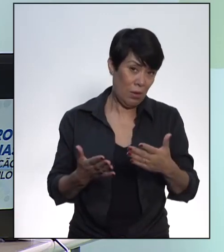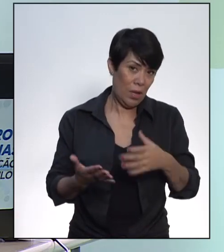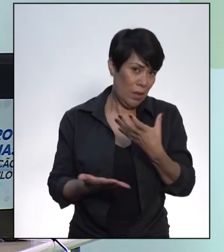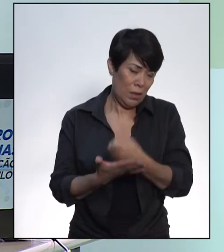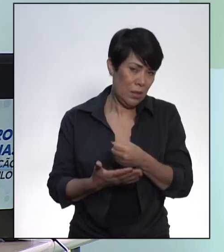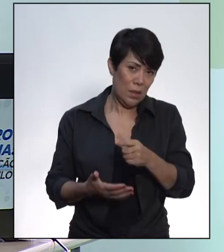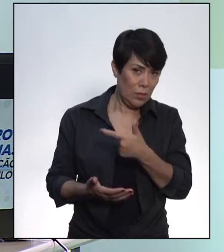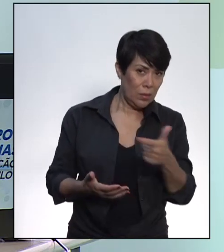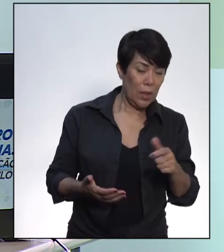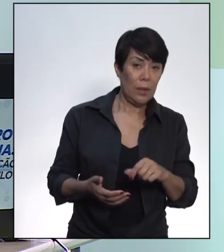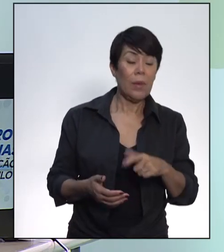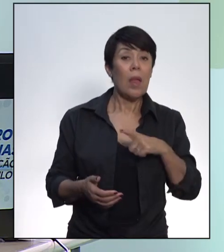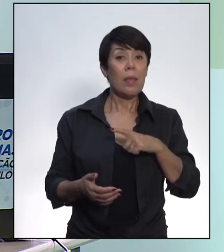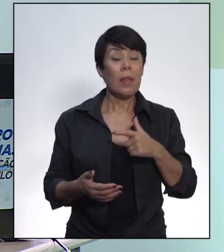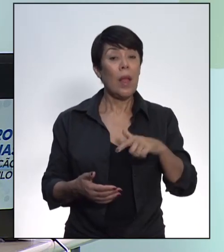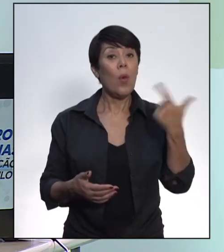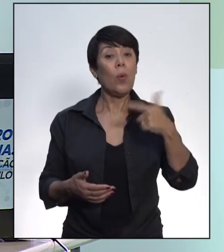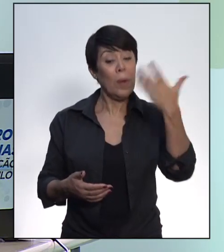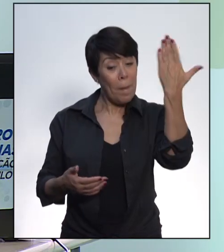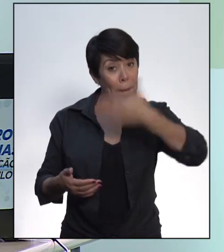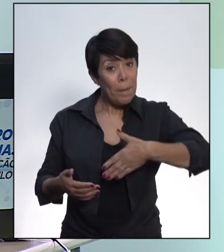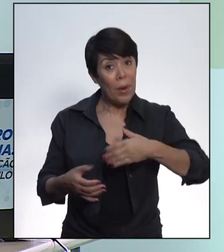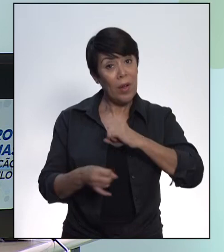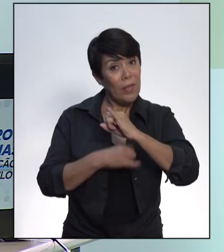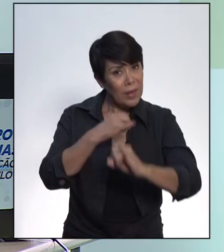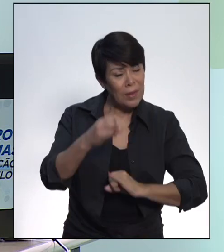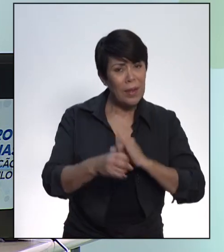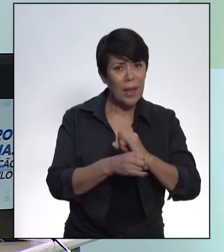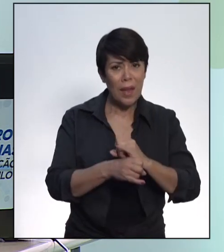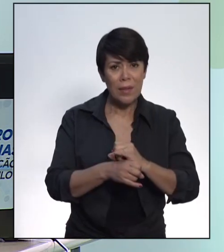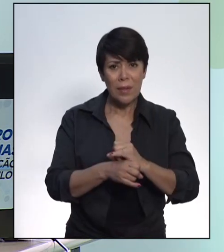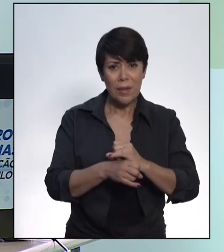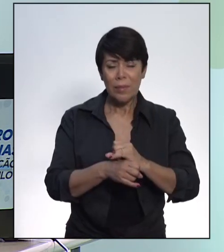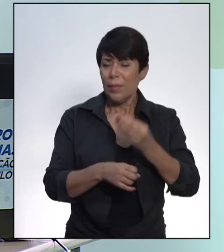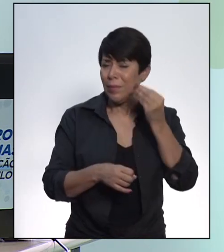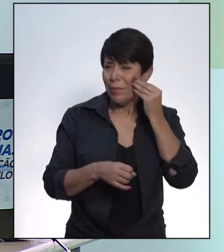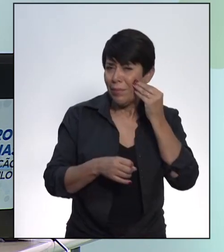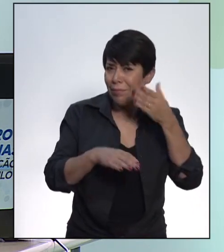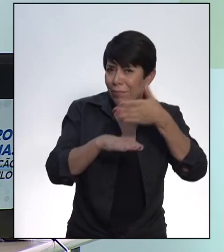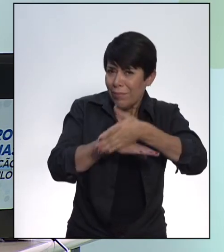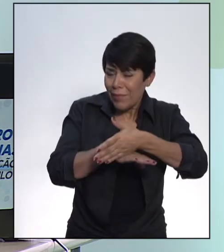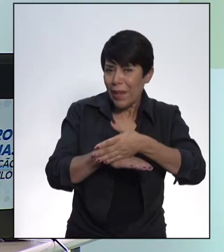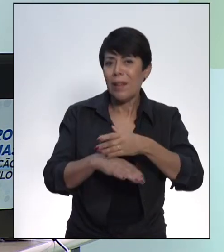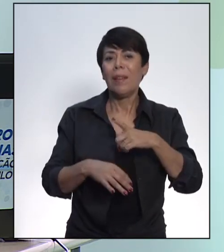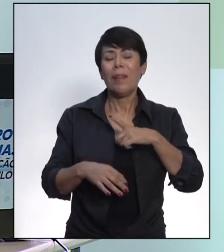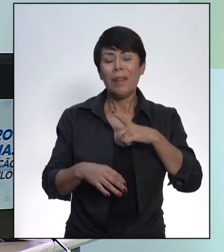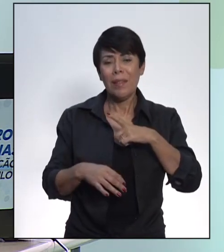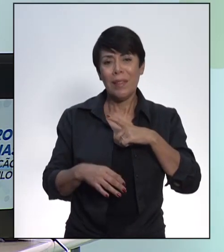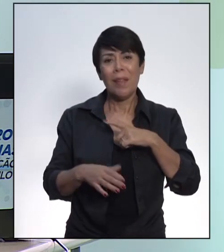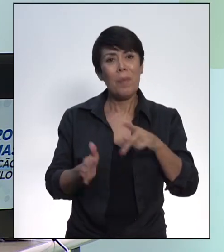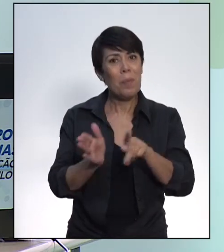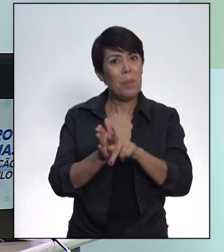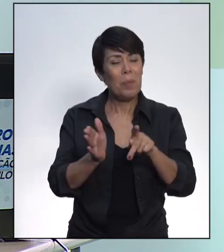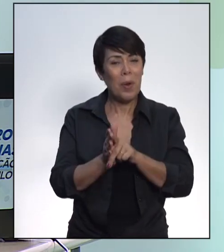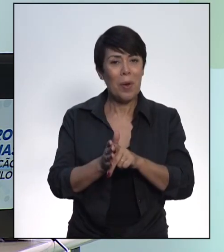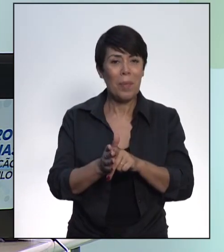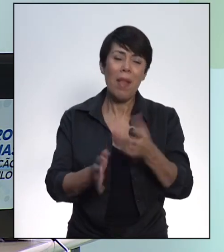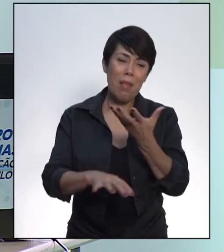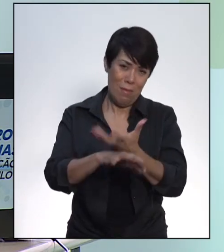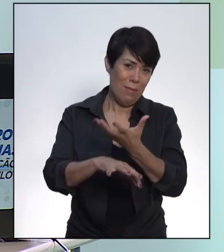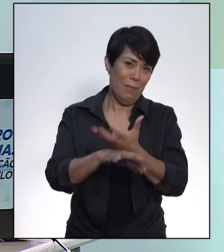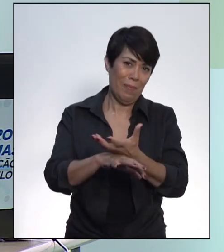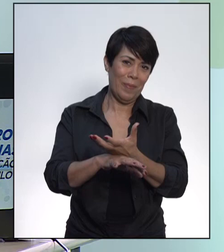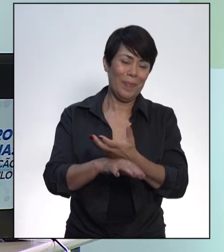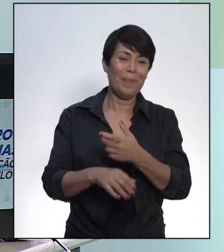inscrever, tem algumas provas na internet, tenta lá fazer. Tem muita coisa que cai no Enem que é dessa disciplina, né?